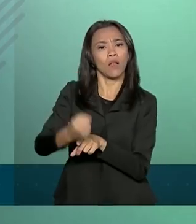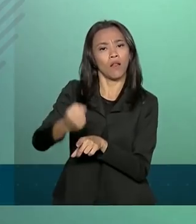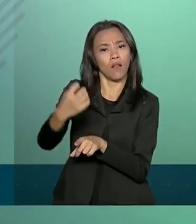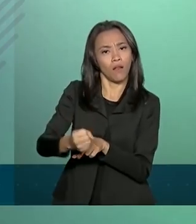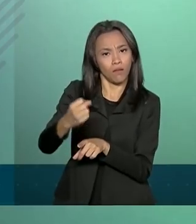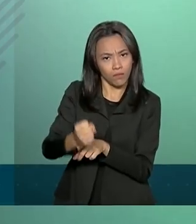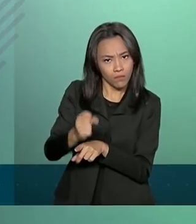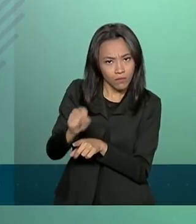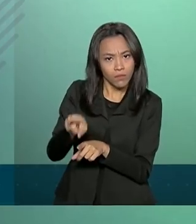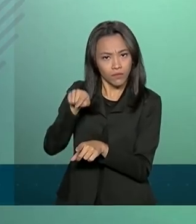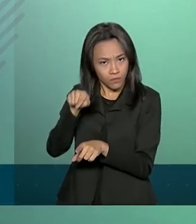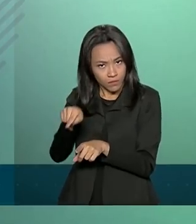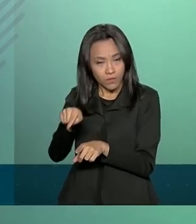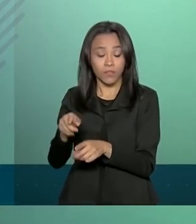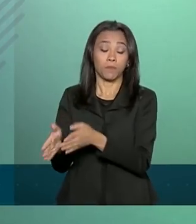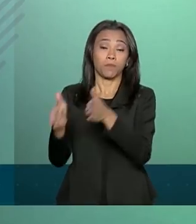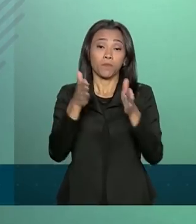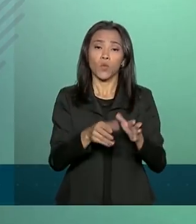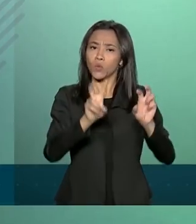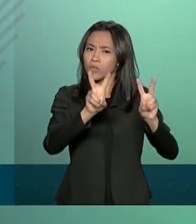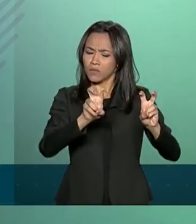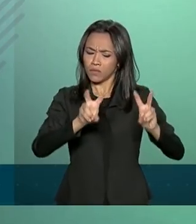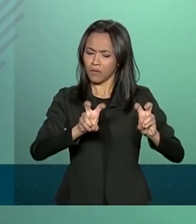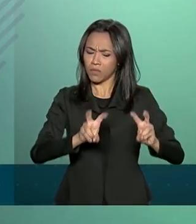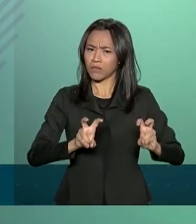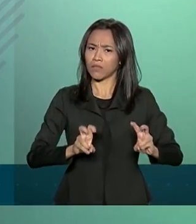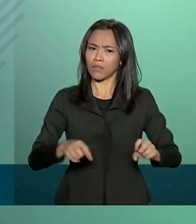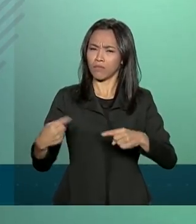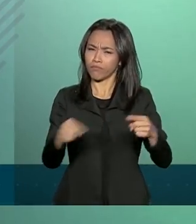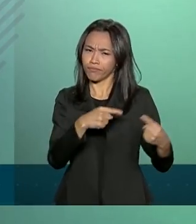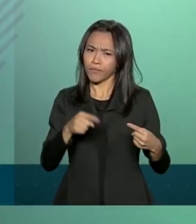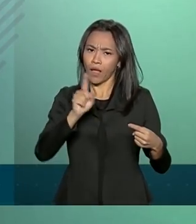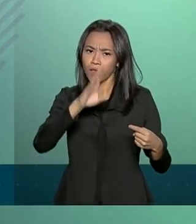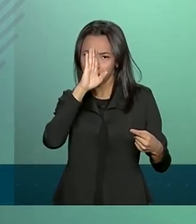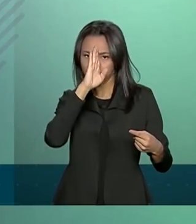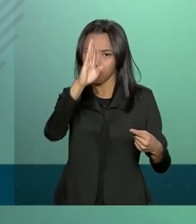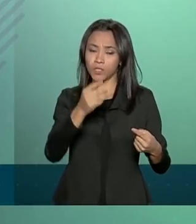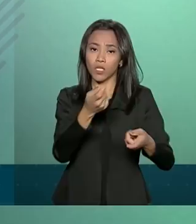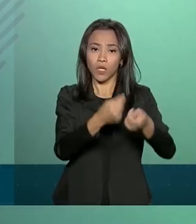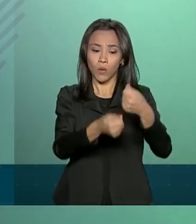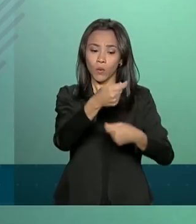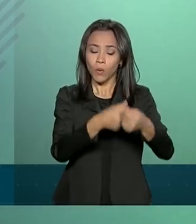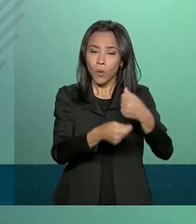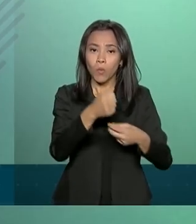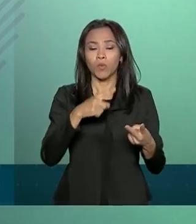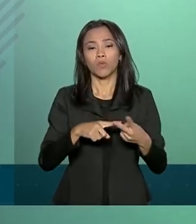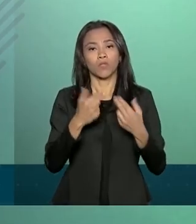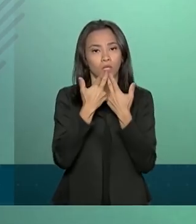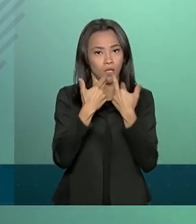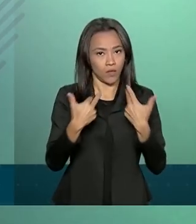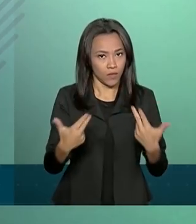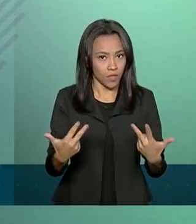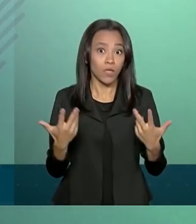na reunião serão essencialmente econômicos tratando da inovação